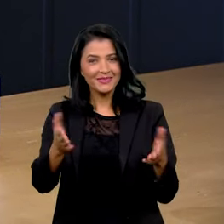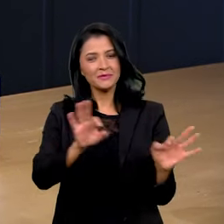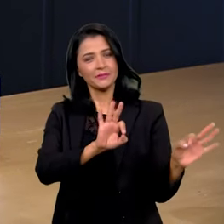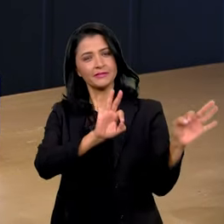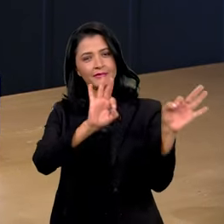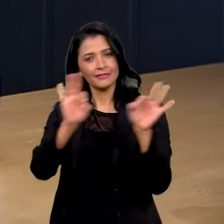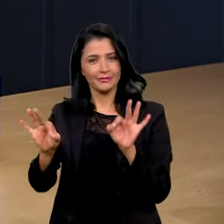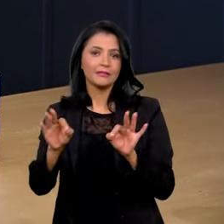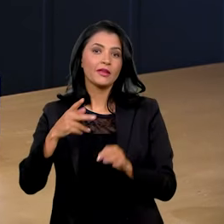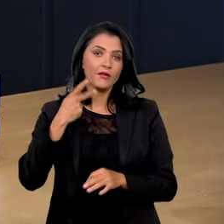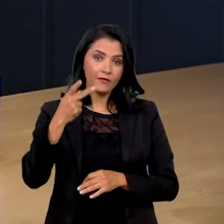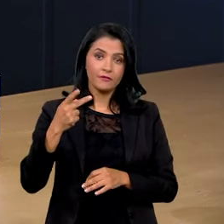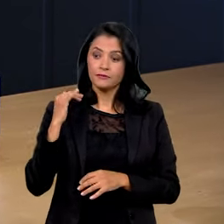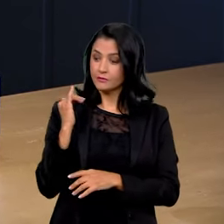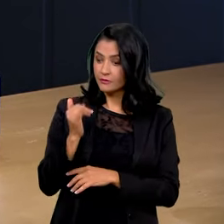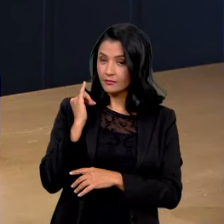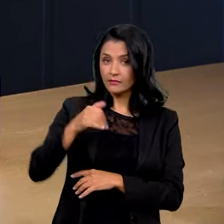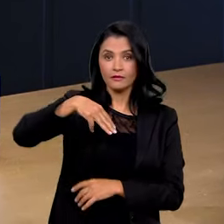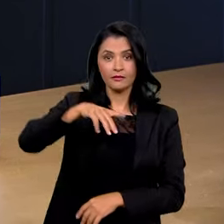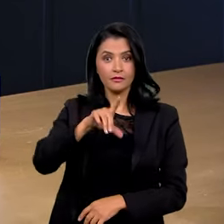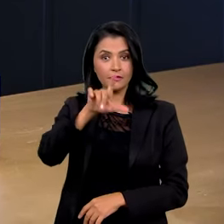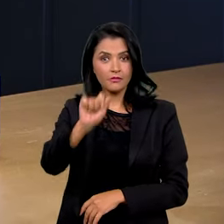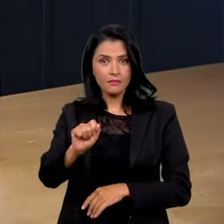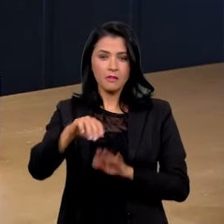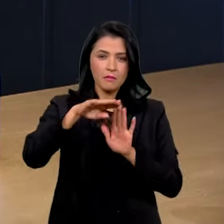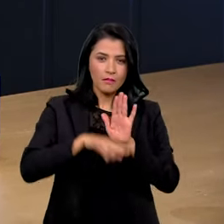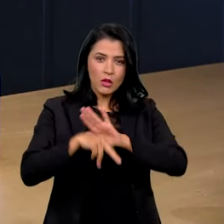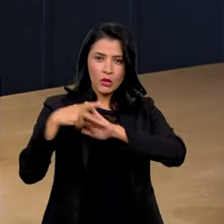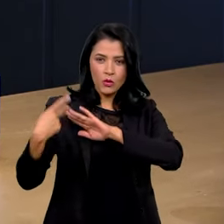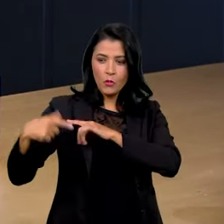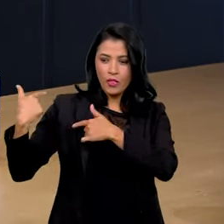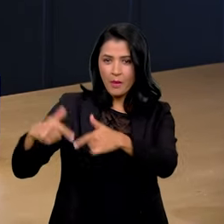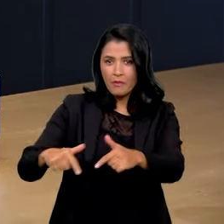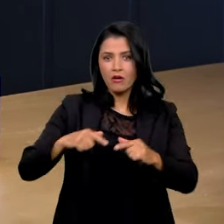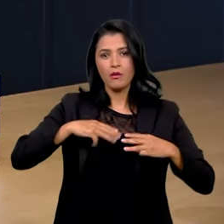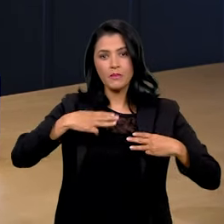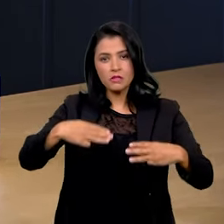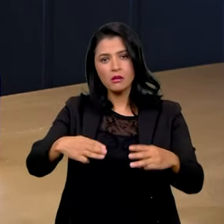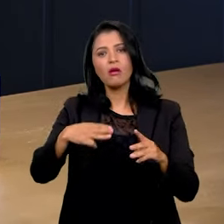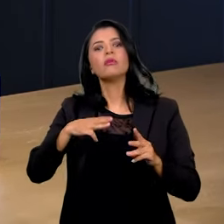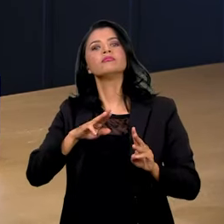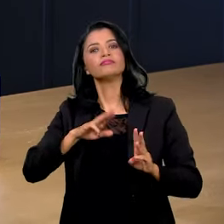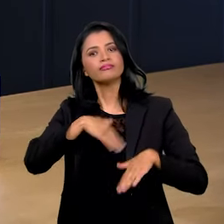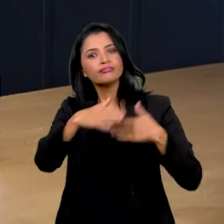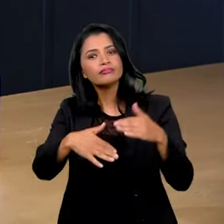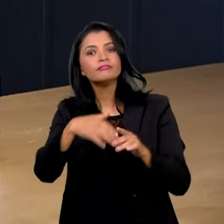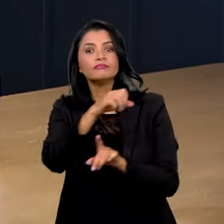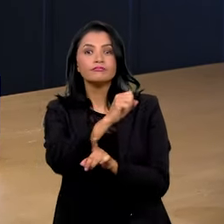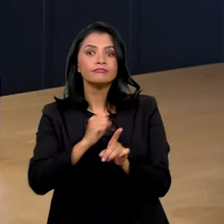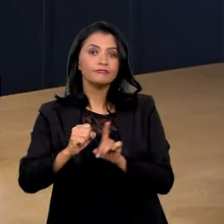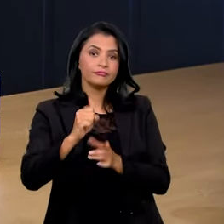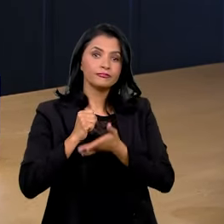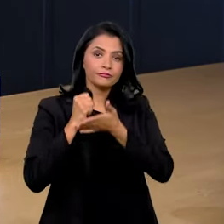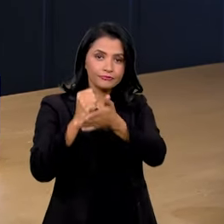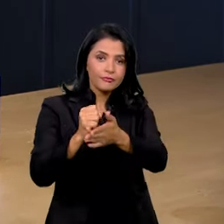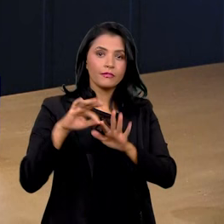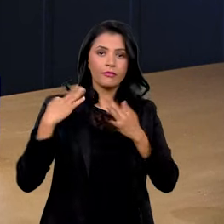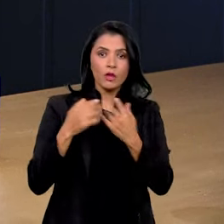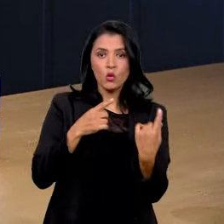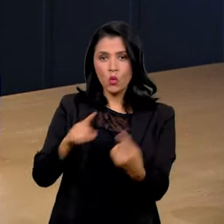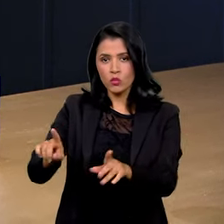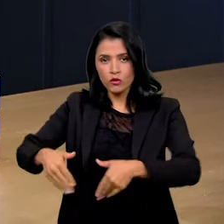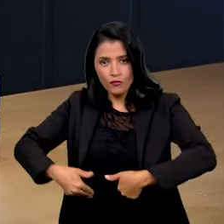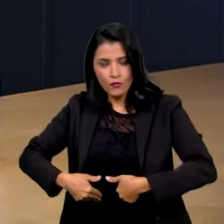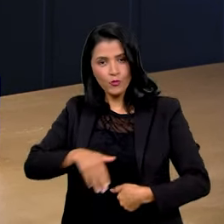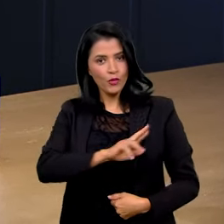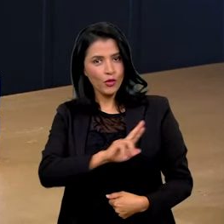Olá você está assistindo ao fal MDS um programa sobre as ações do Ministério do Desenvolvimento e assistência social família